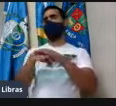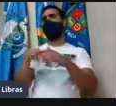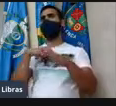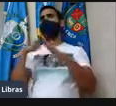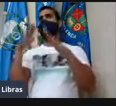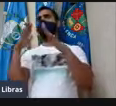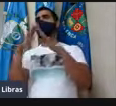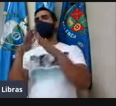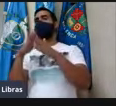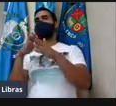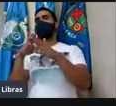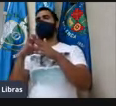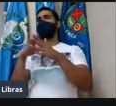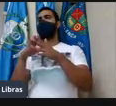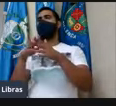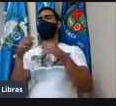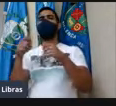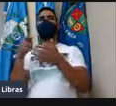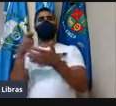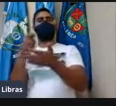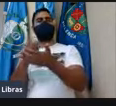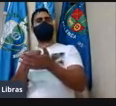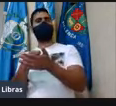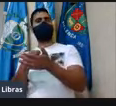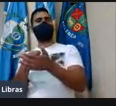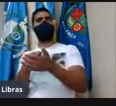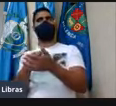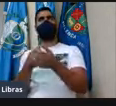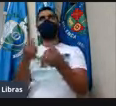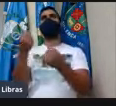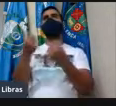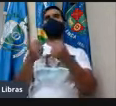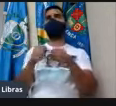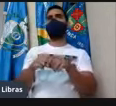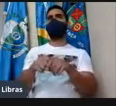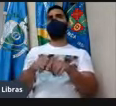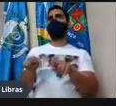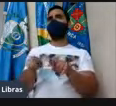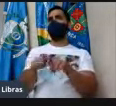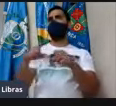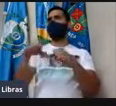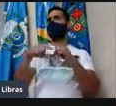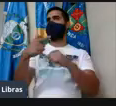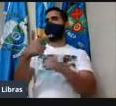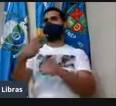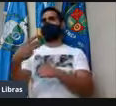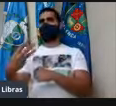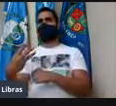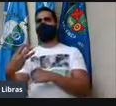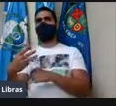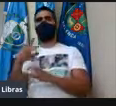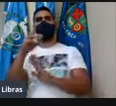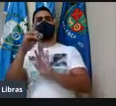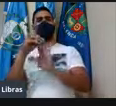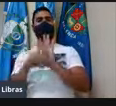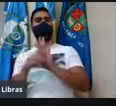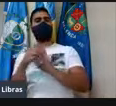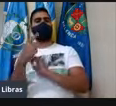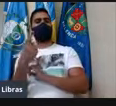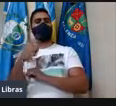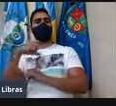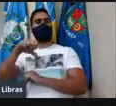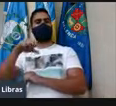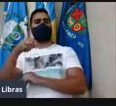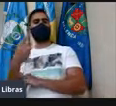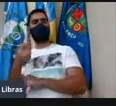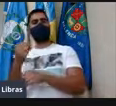áreas demarcadas pelo rotativo, conforme preconiza o parágrafo 1º, artigo 23 do decreto 191